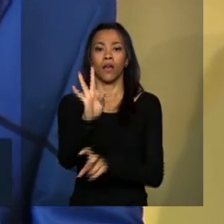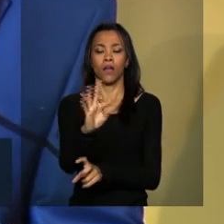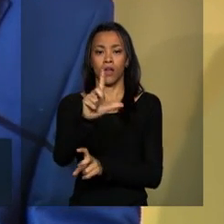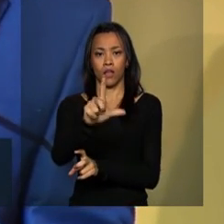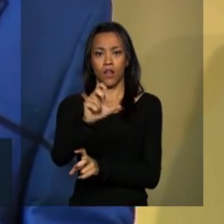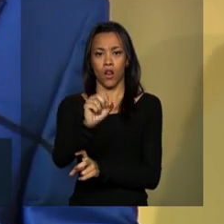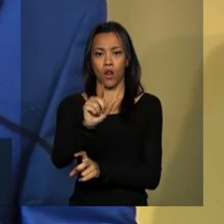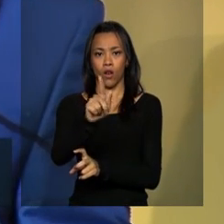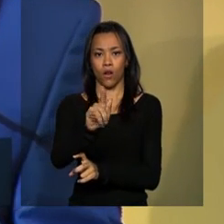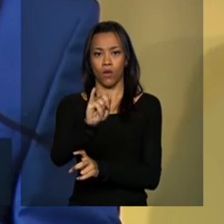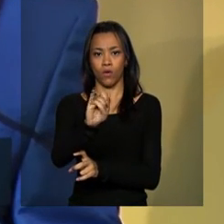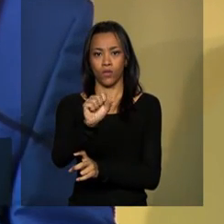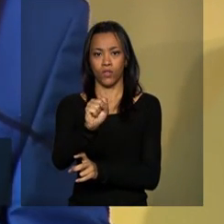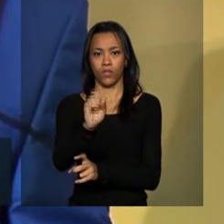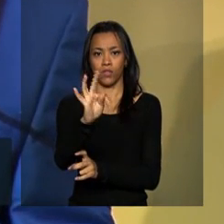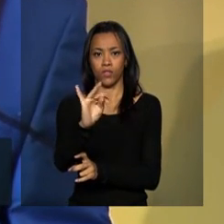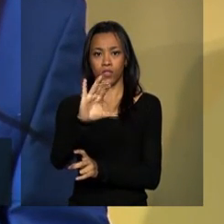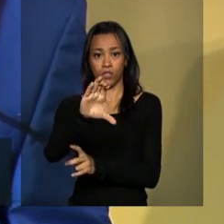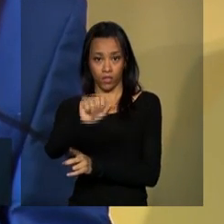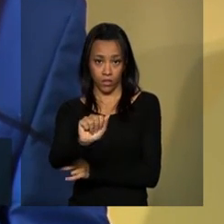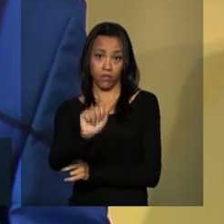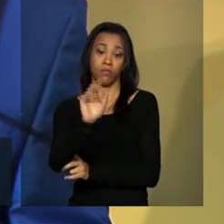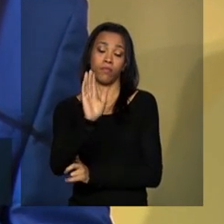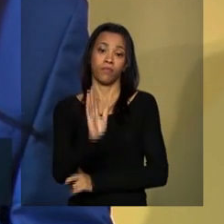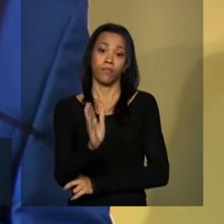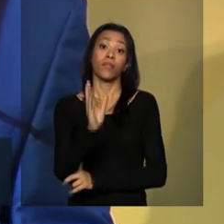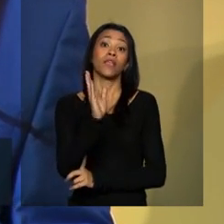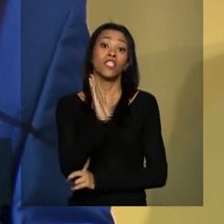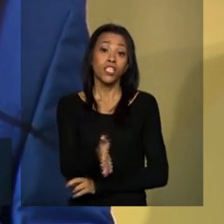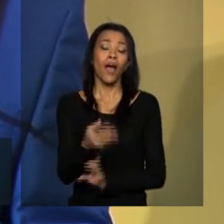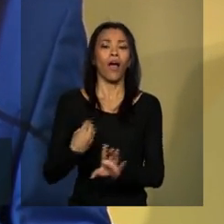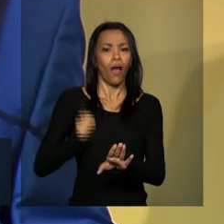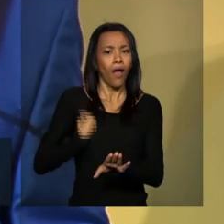Sempre que lançamos uma nova fase no programa já existente, é bom